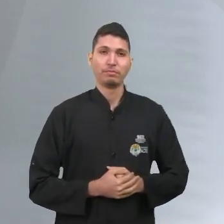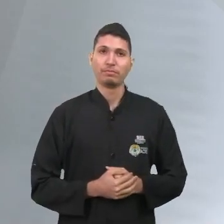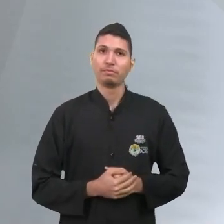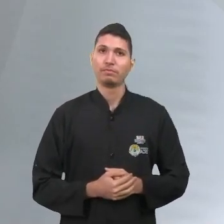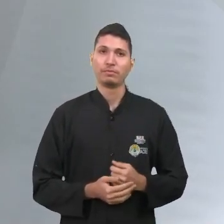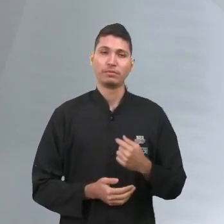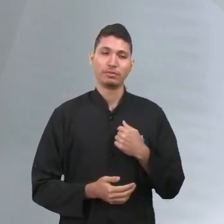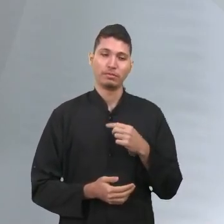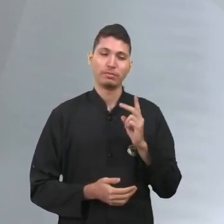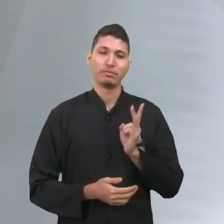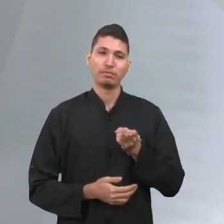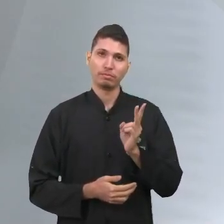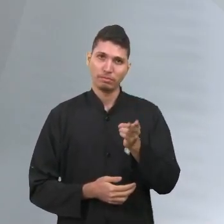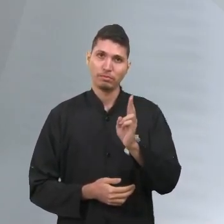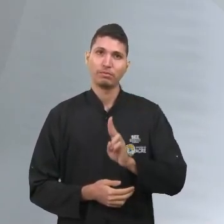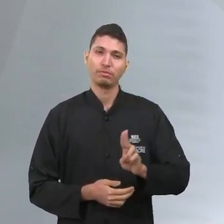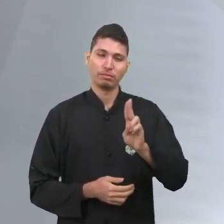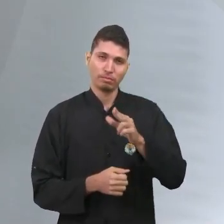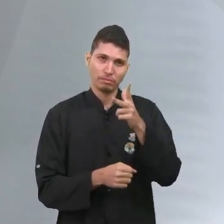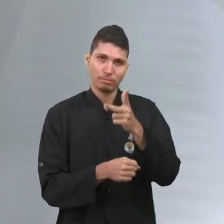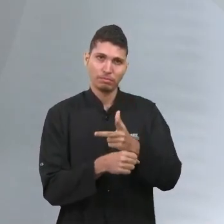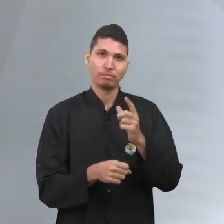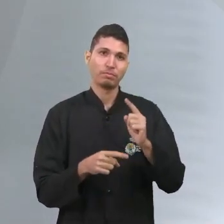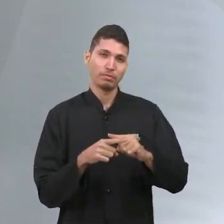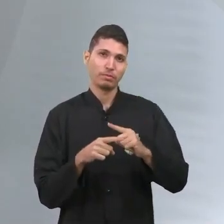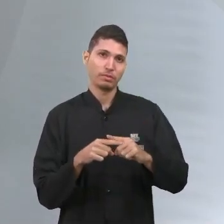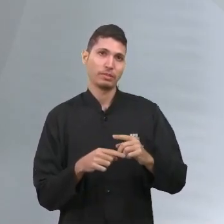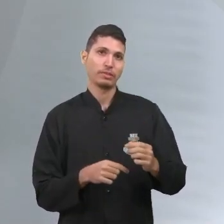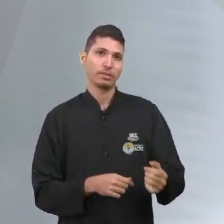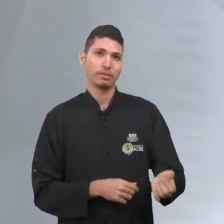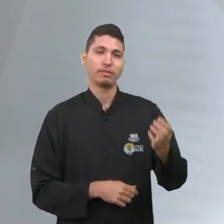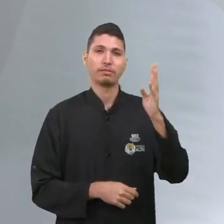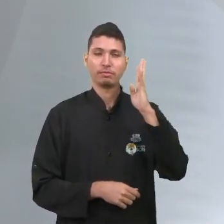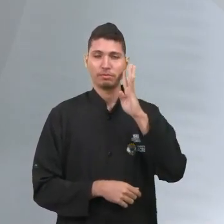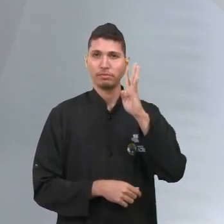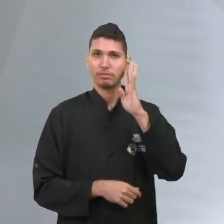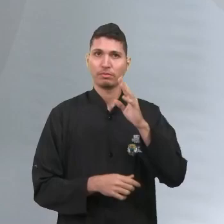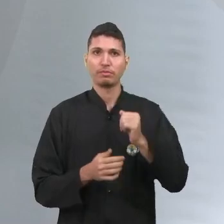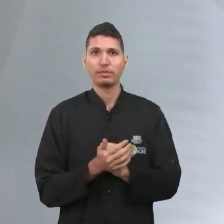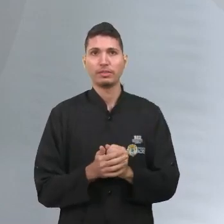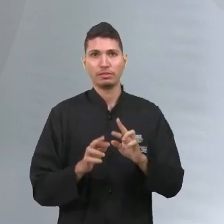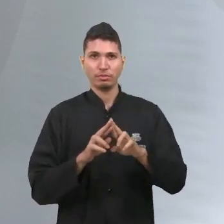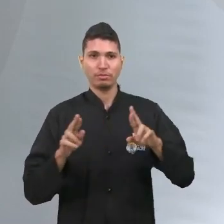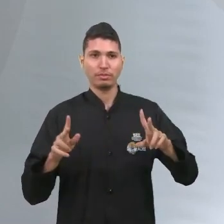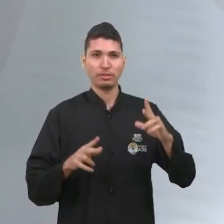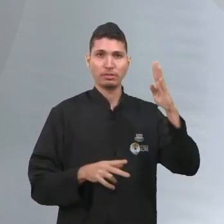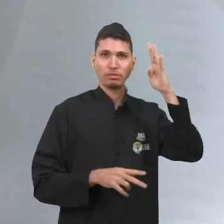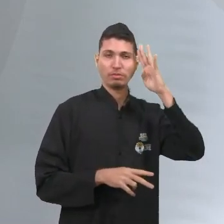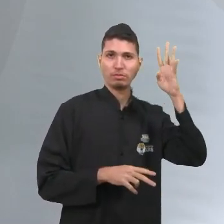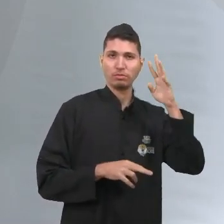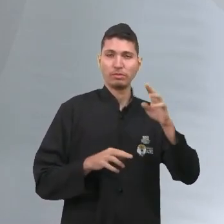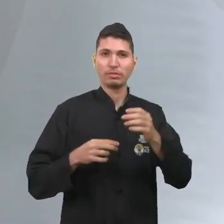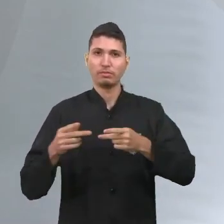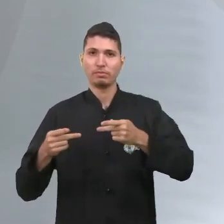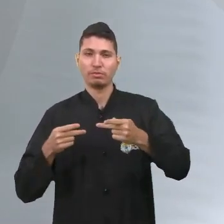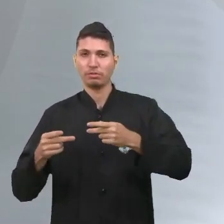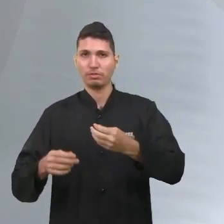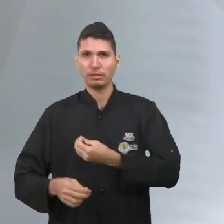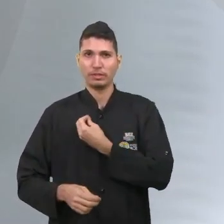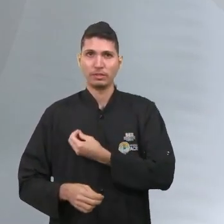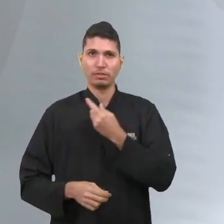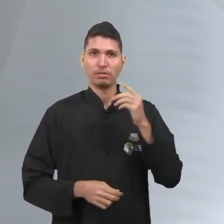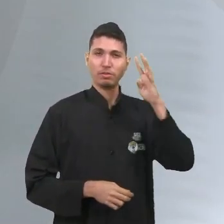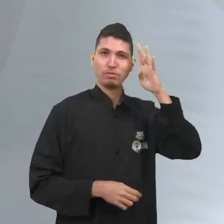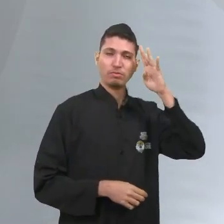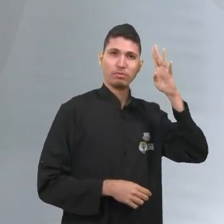esse vídeo porque ele traz uma ideia muito legal da diferença entre sonho e projeto de vida. O sonho, ele é isso mesmo, galera, é aquilo que está na nossa ideia,